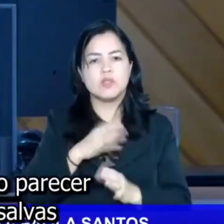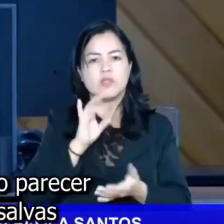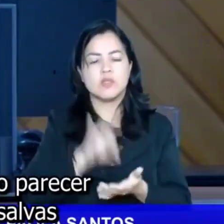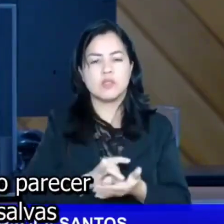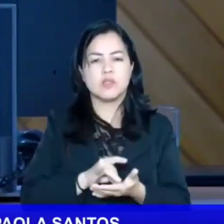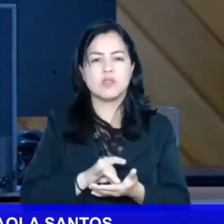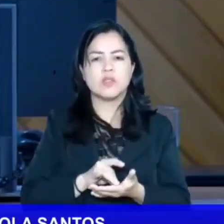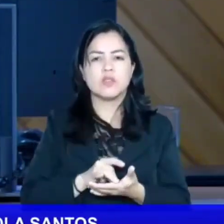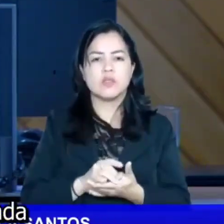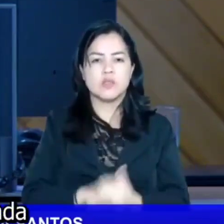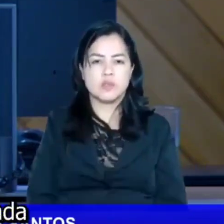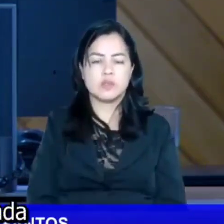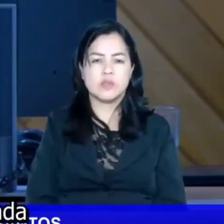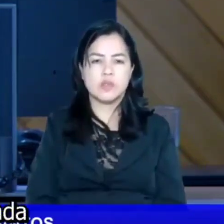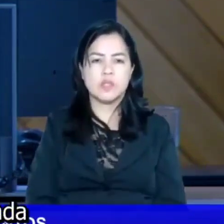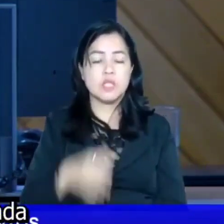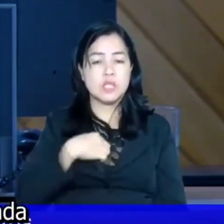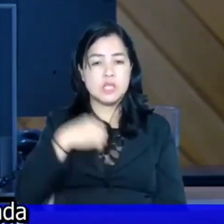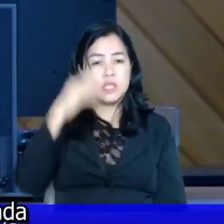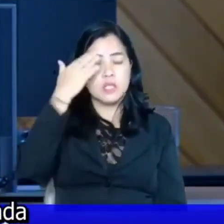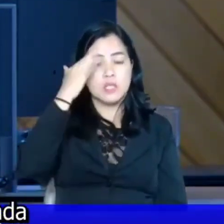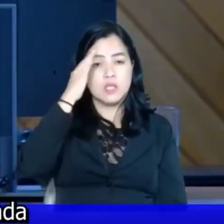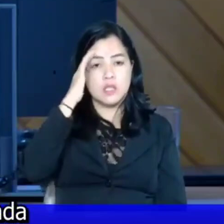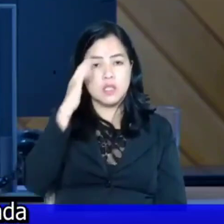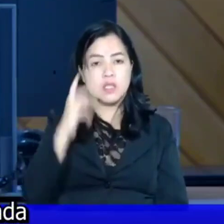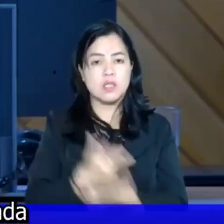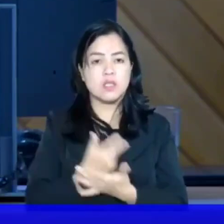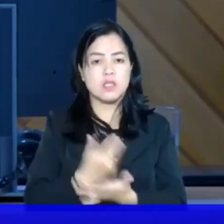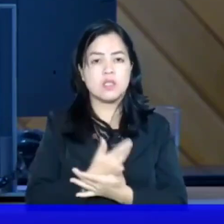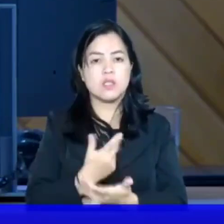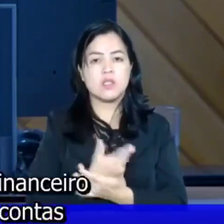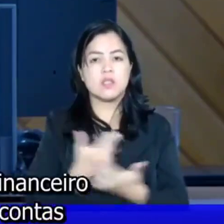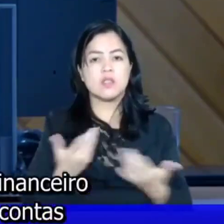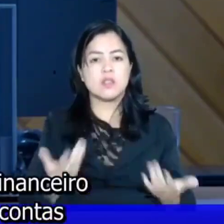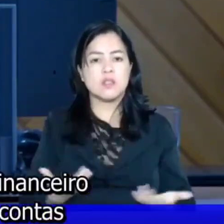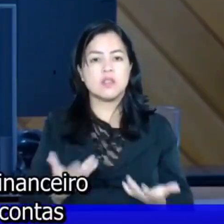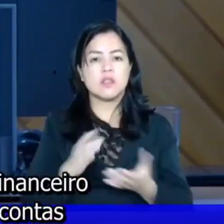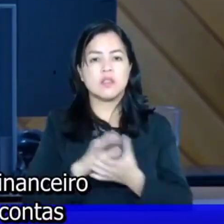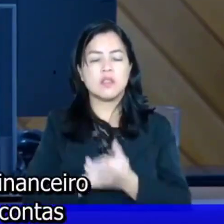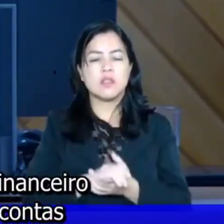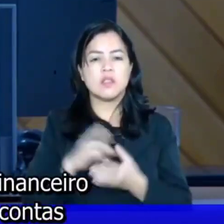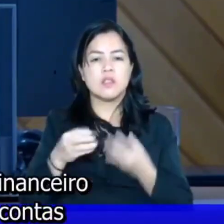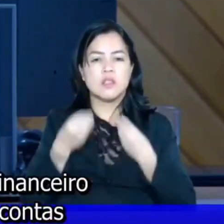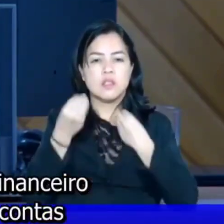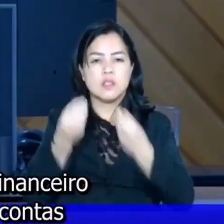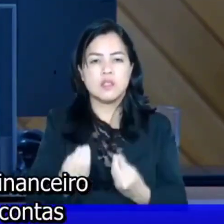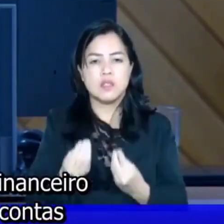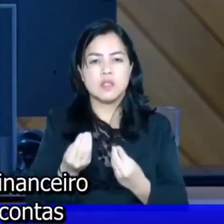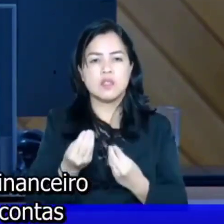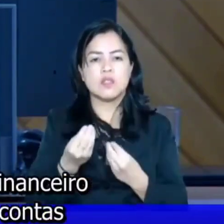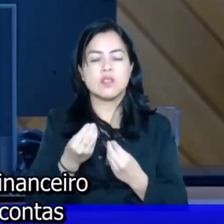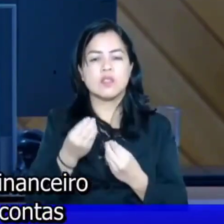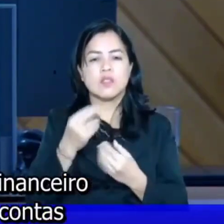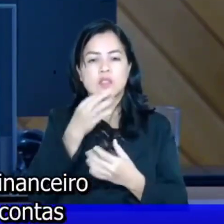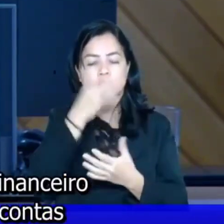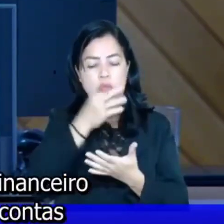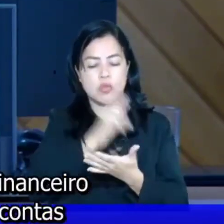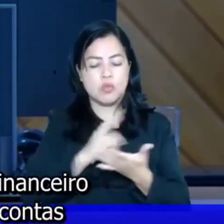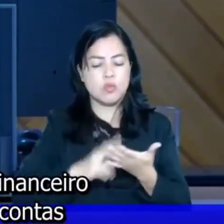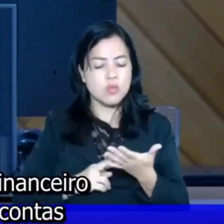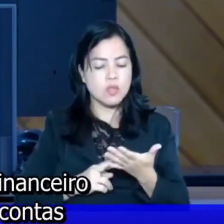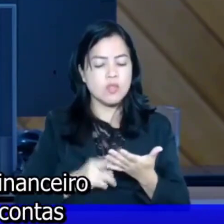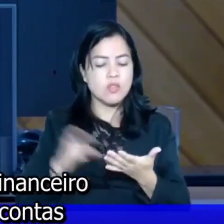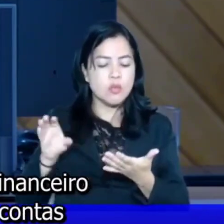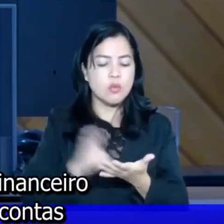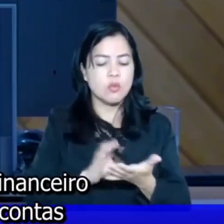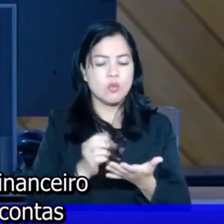aprovação com ressalvas, por entender que a única falha constatada, qual seja a entrega intempestiva do relatório financeiro, o